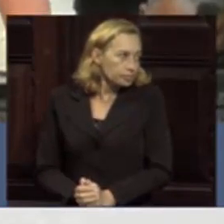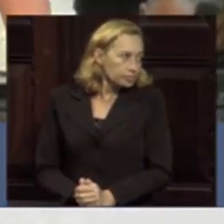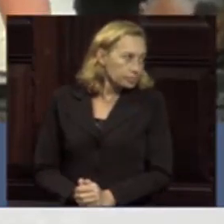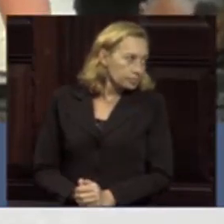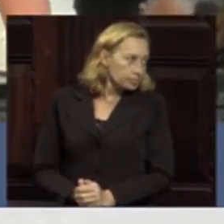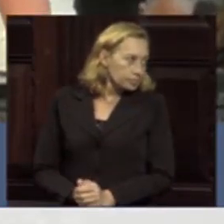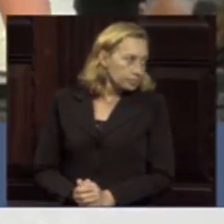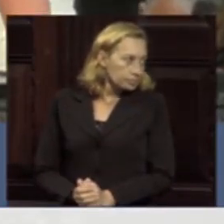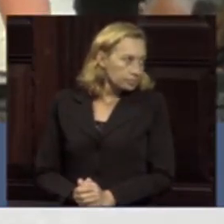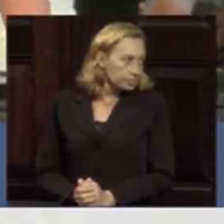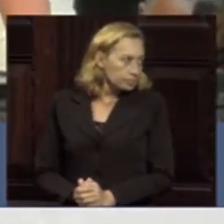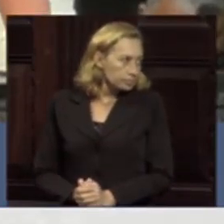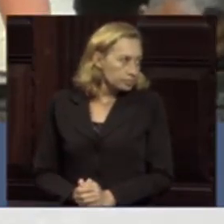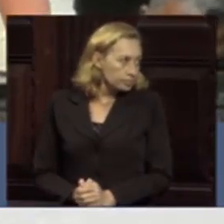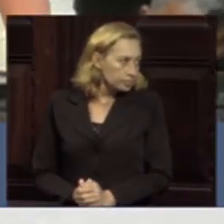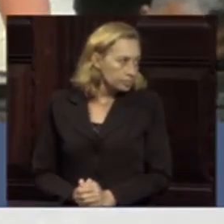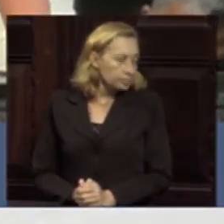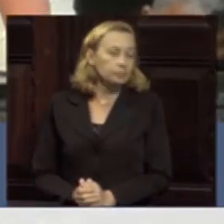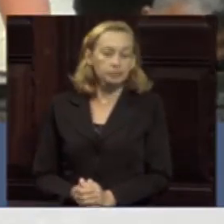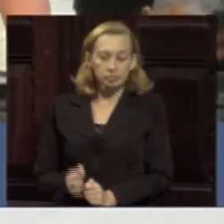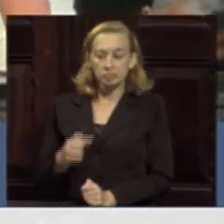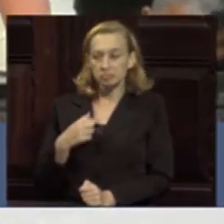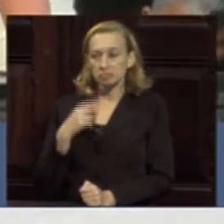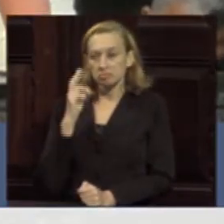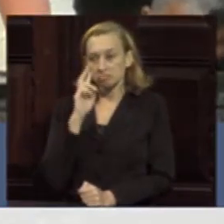Inclusive, eu fui relator